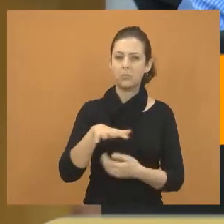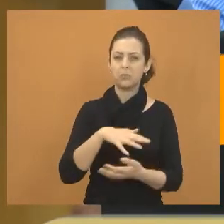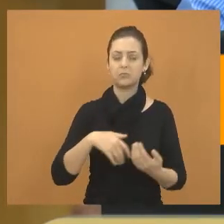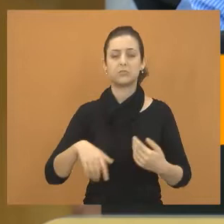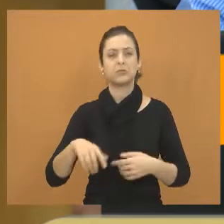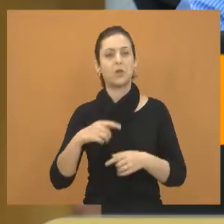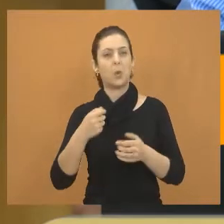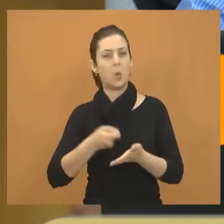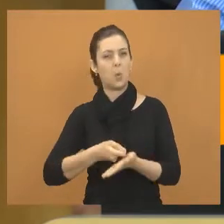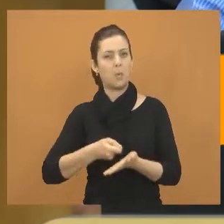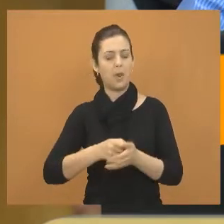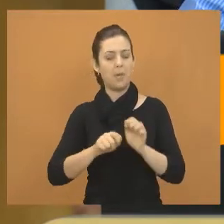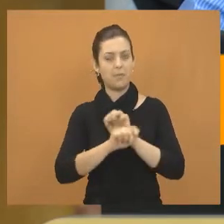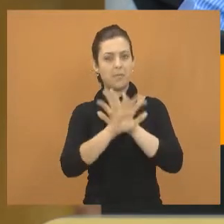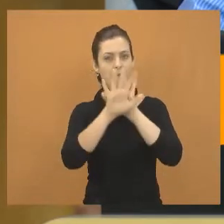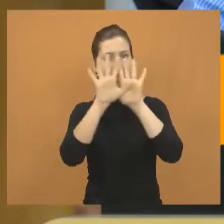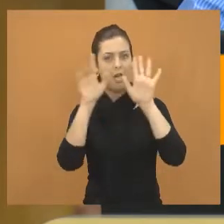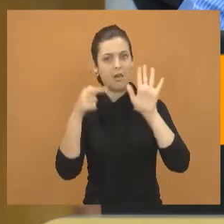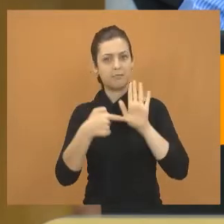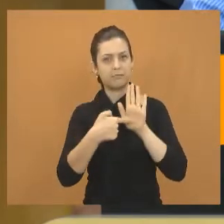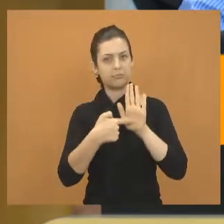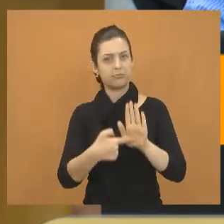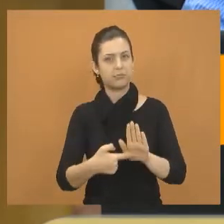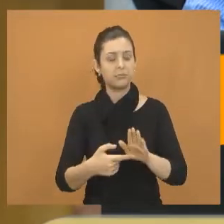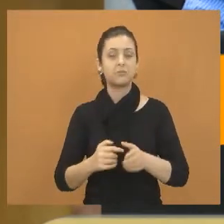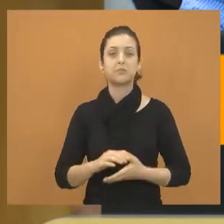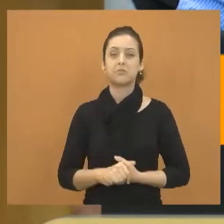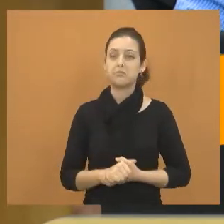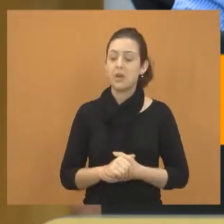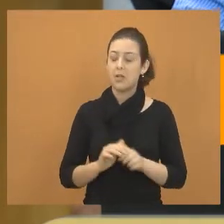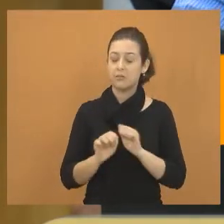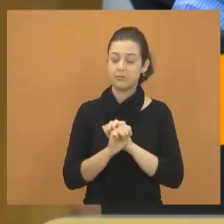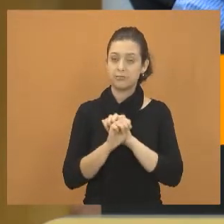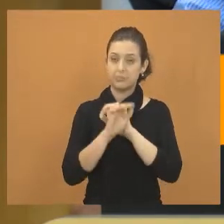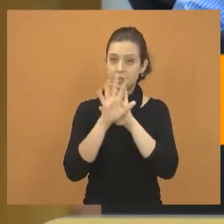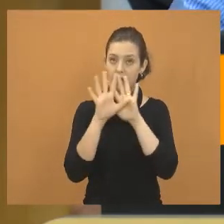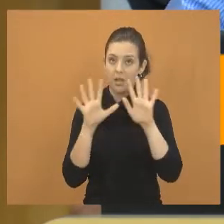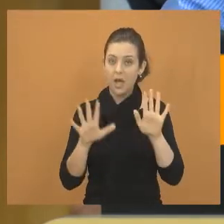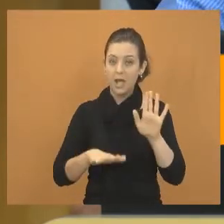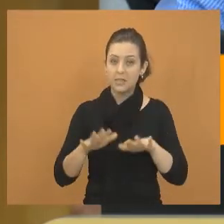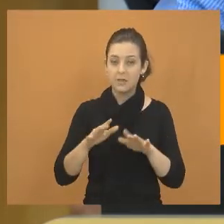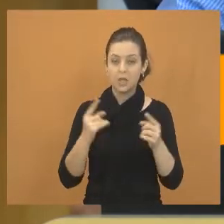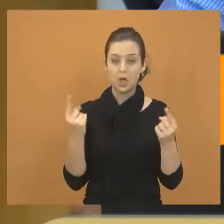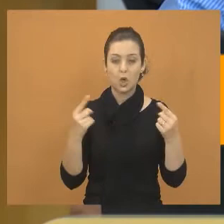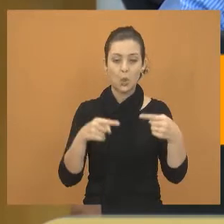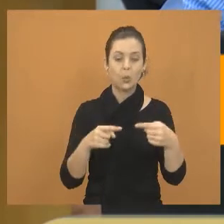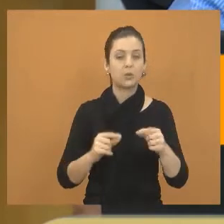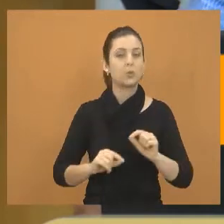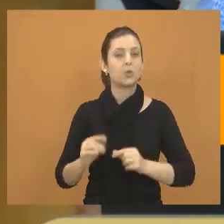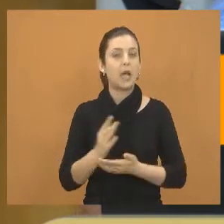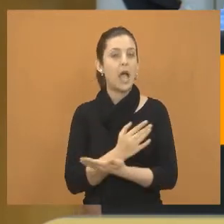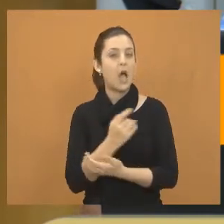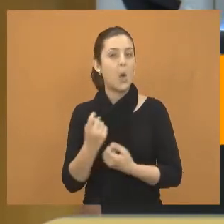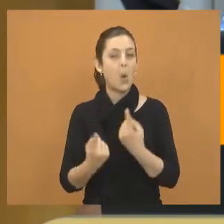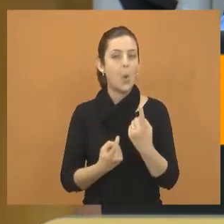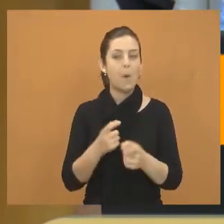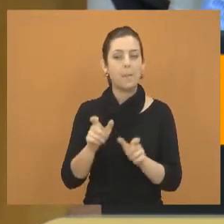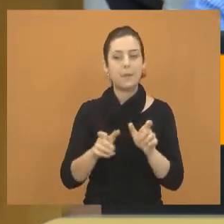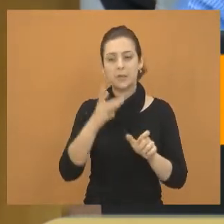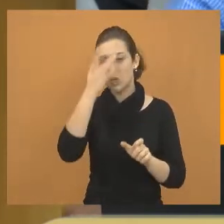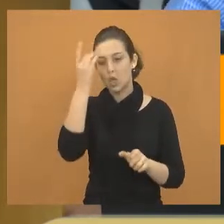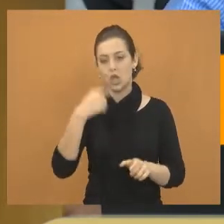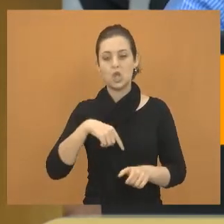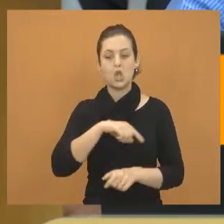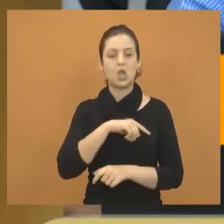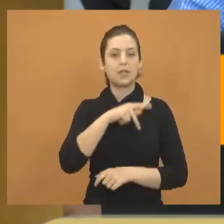gente tem a obrigação de ser mais transparente possível. E, muitas vezes, até indo contra algumas pessoas do nosso